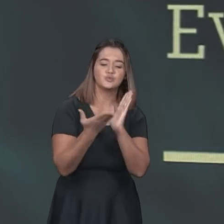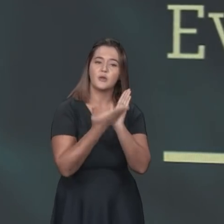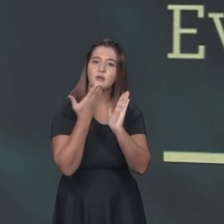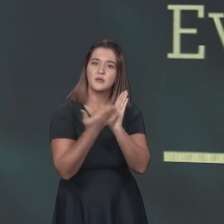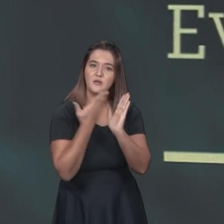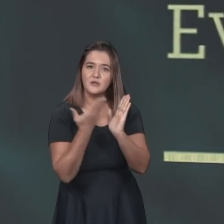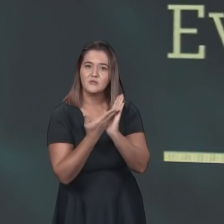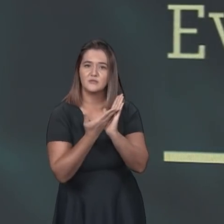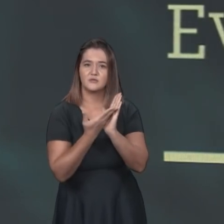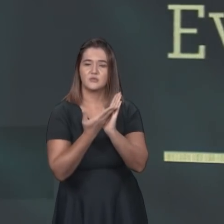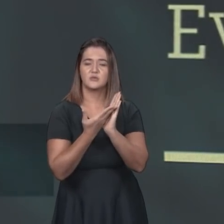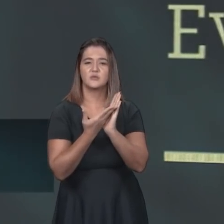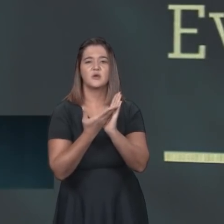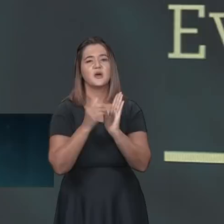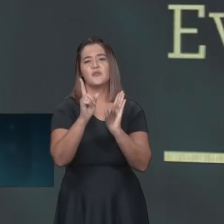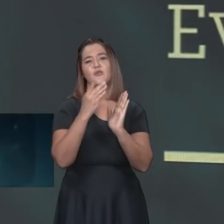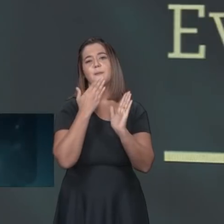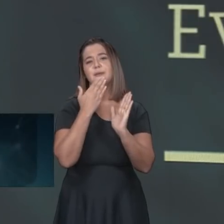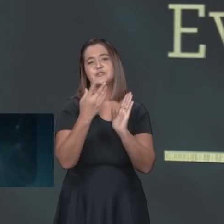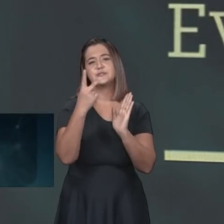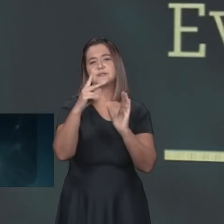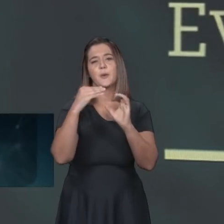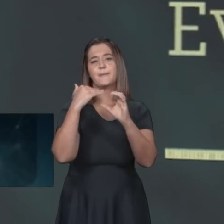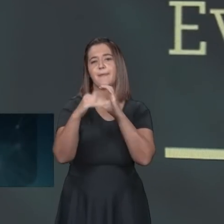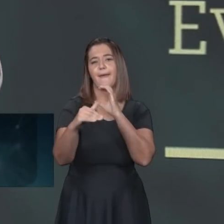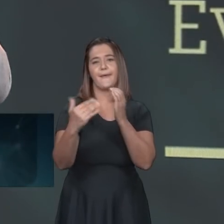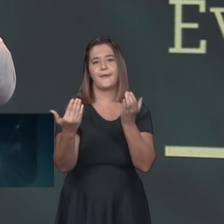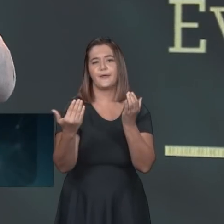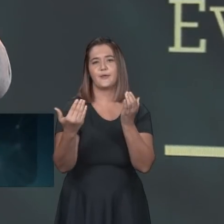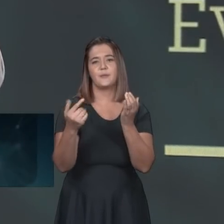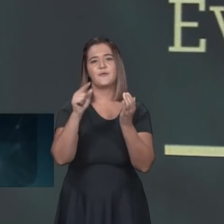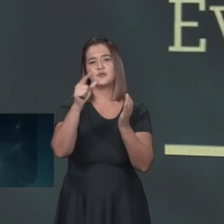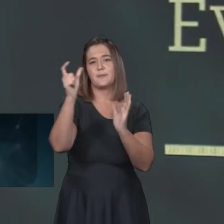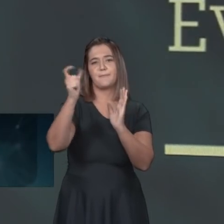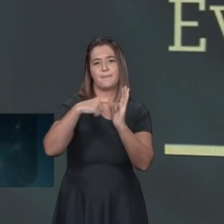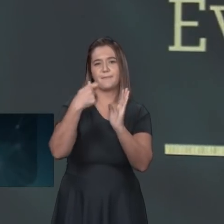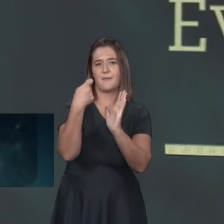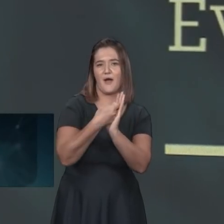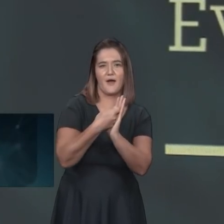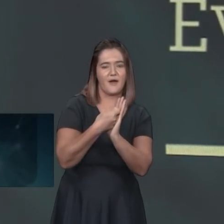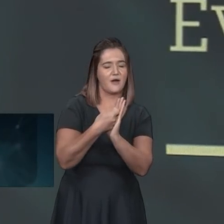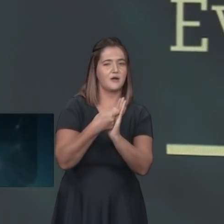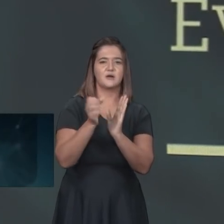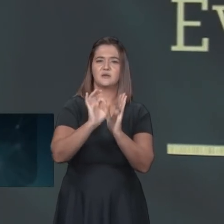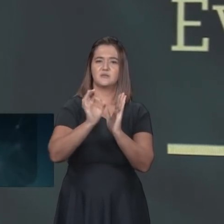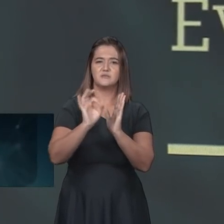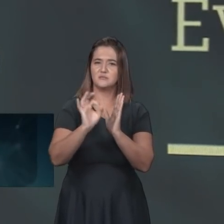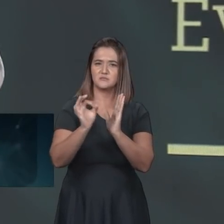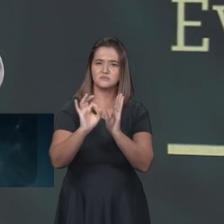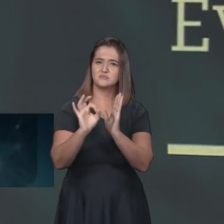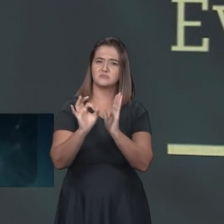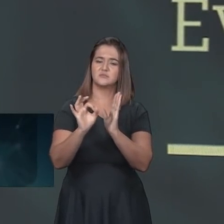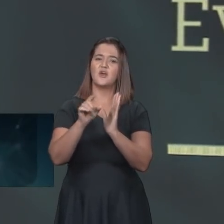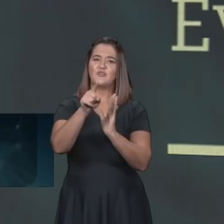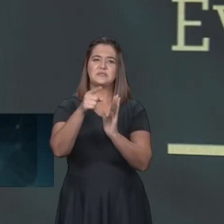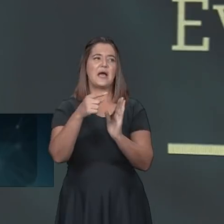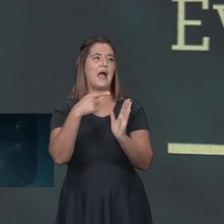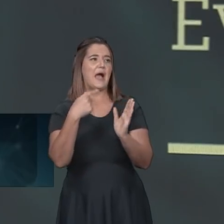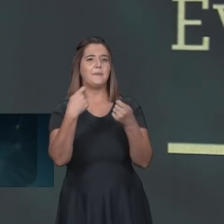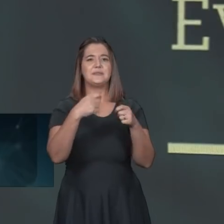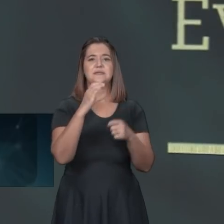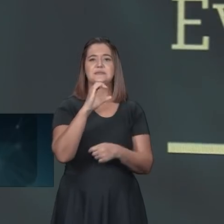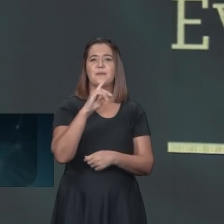Fique tranquilo, ninguém vai pedir o seu e-mail para depois você colocar o seu cartão de crédito, para depois você colocar o seu